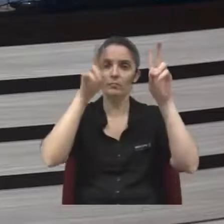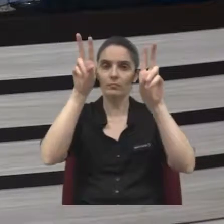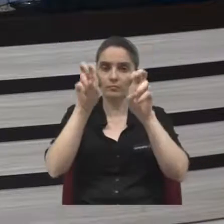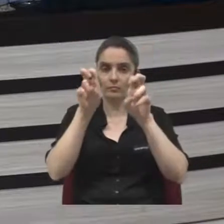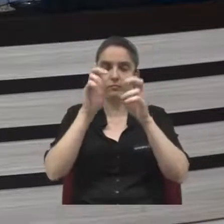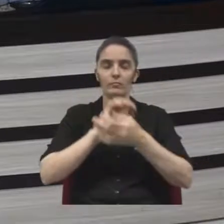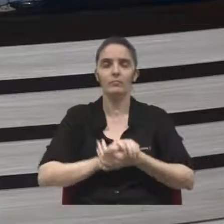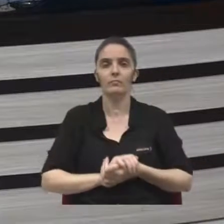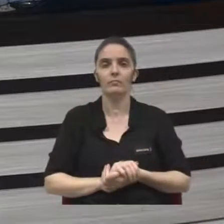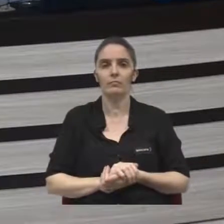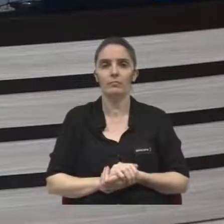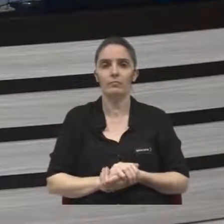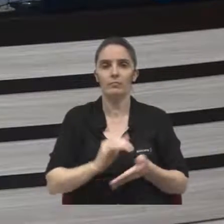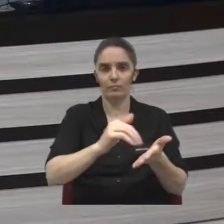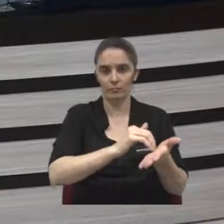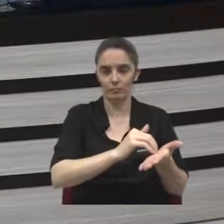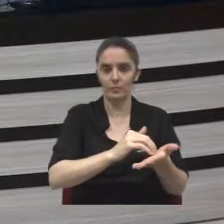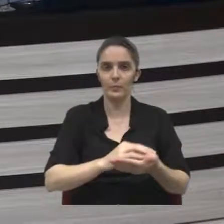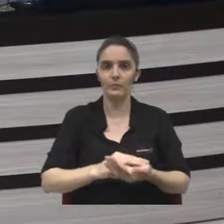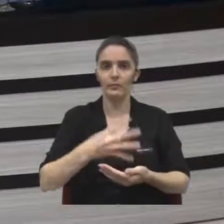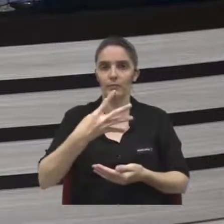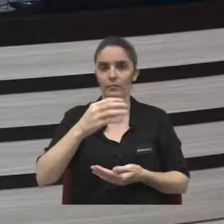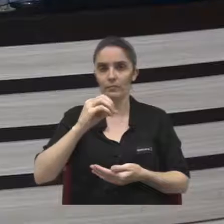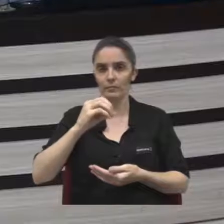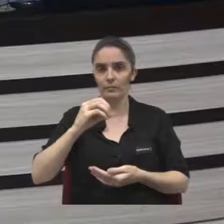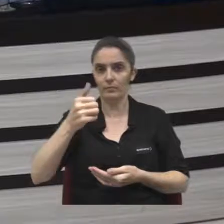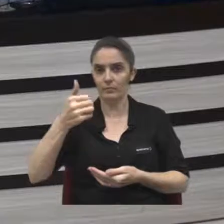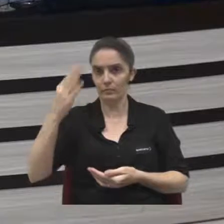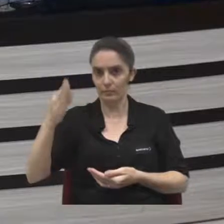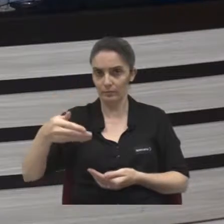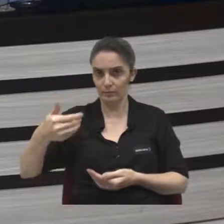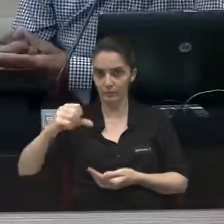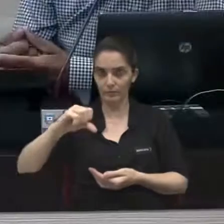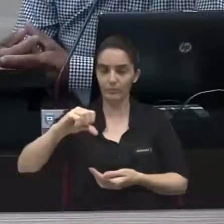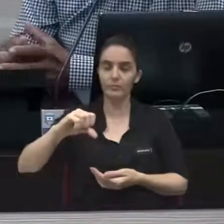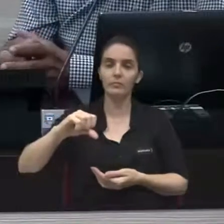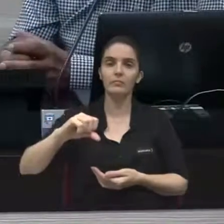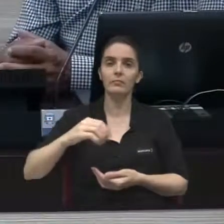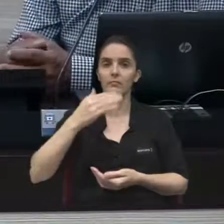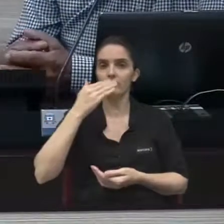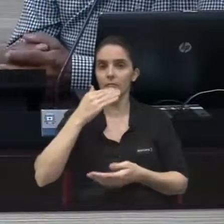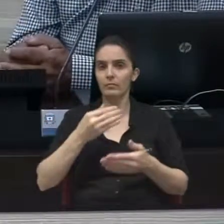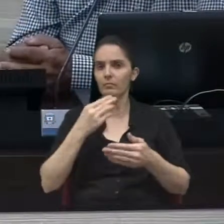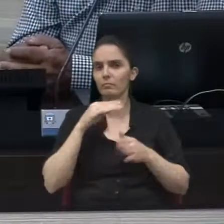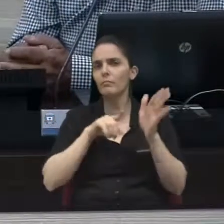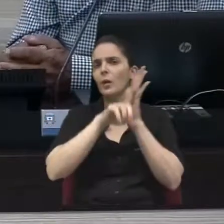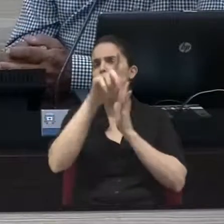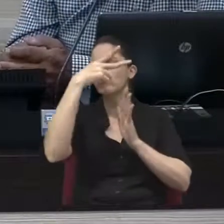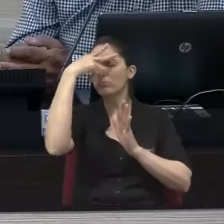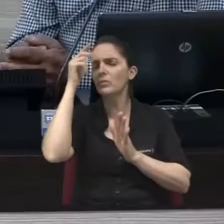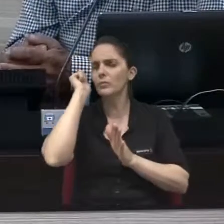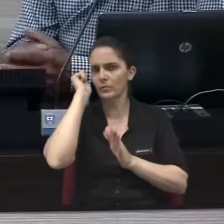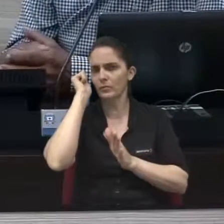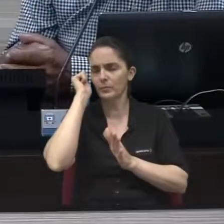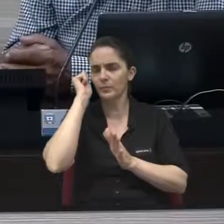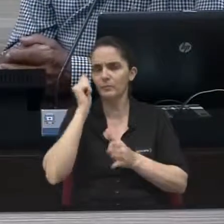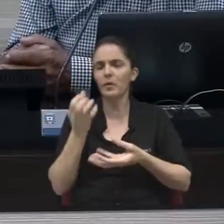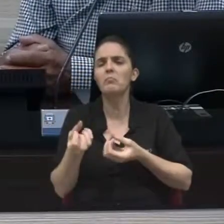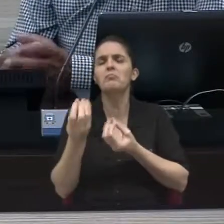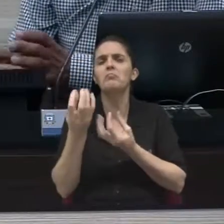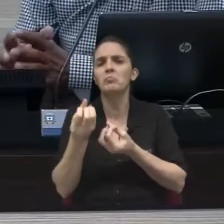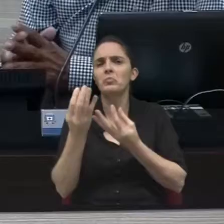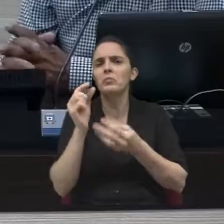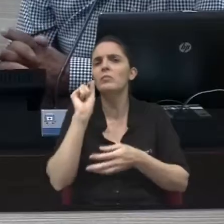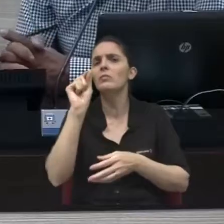para a leitura. Requerimento 401/2019 requer informações ao Poder Executivo sobre assentamento